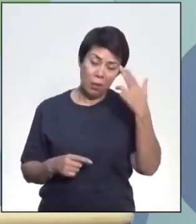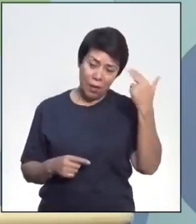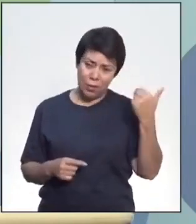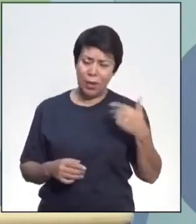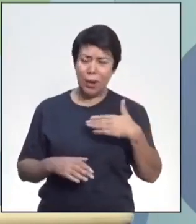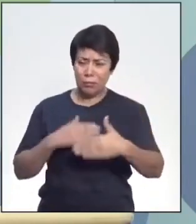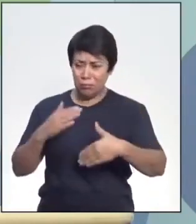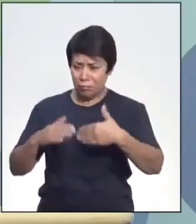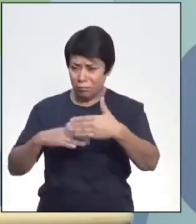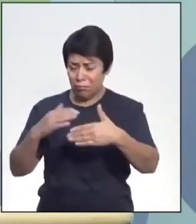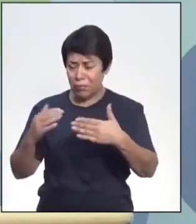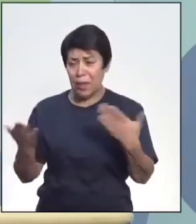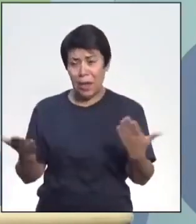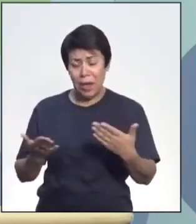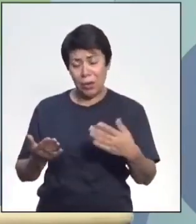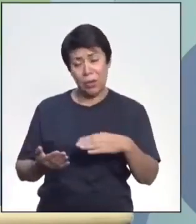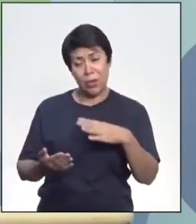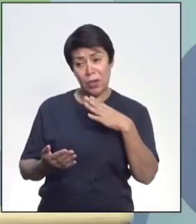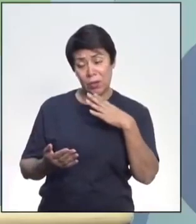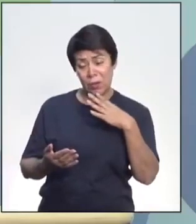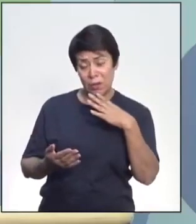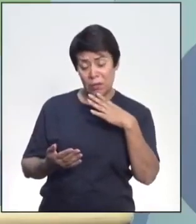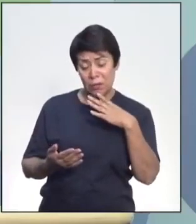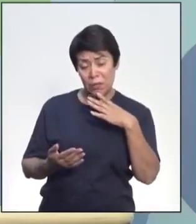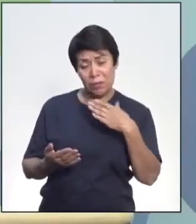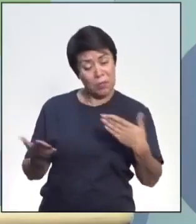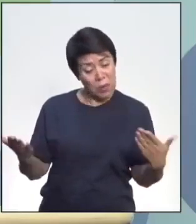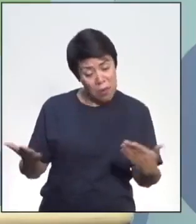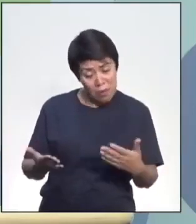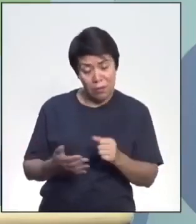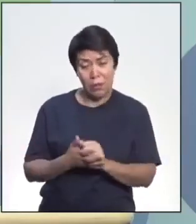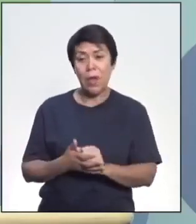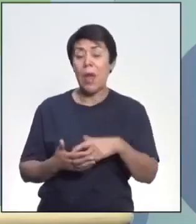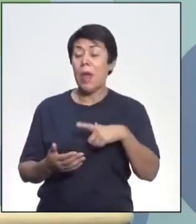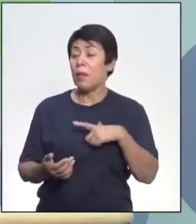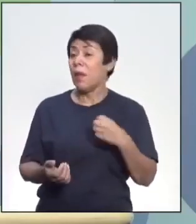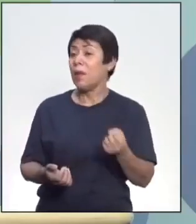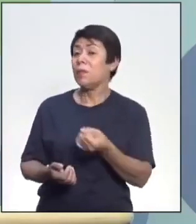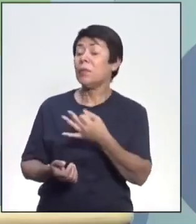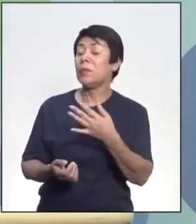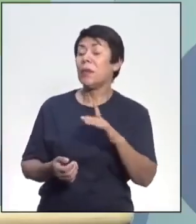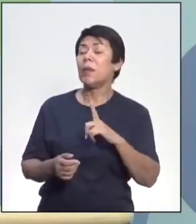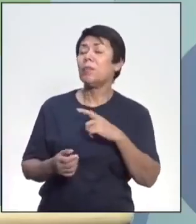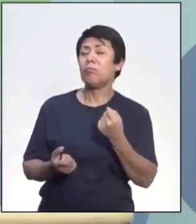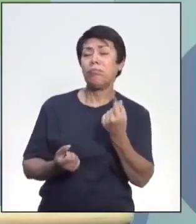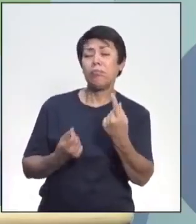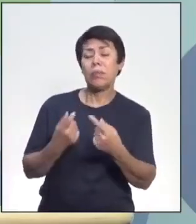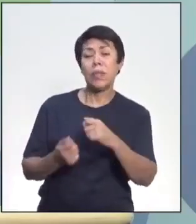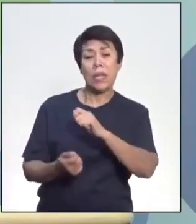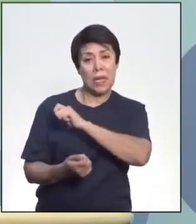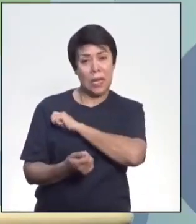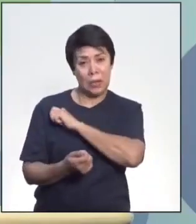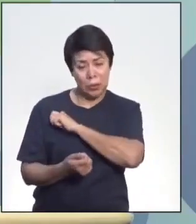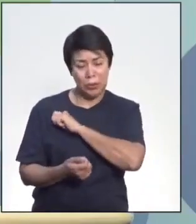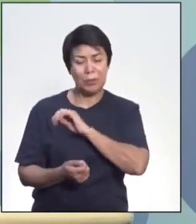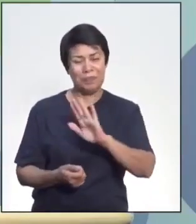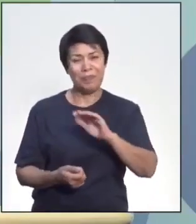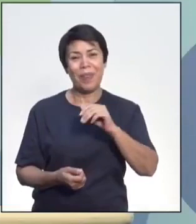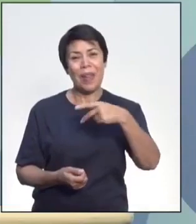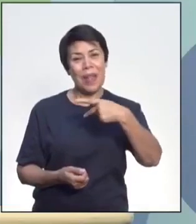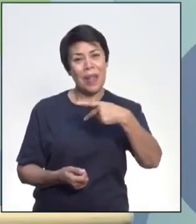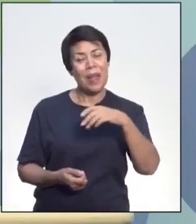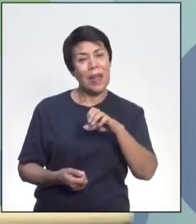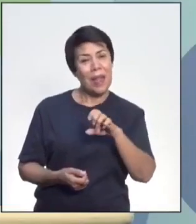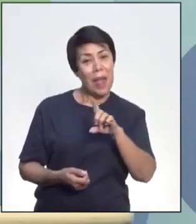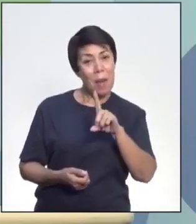nessa construção, né, desse conhecimento, nós temos uma quantidade. Então, por exemplo, alguns alunos, como Pedro, ele